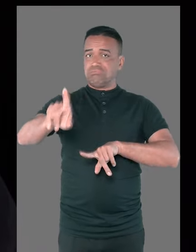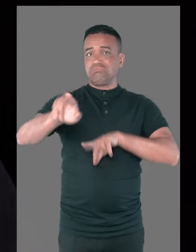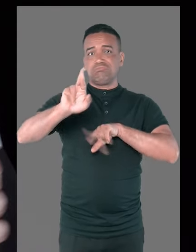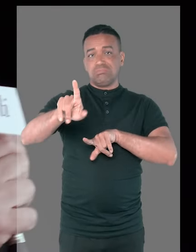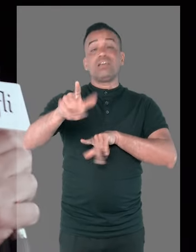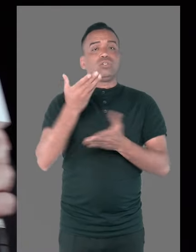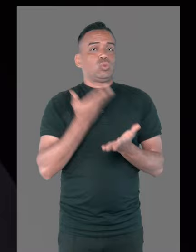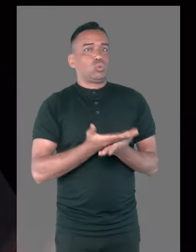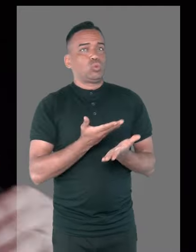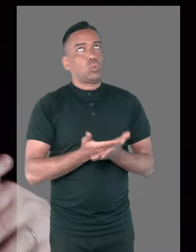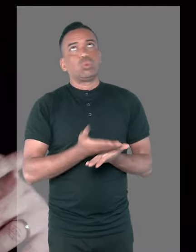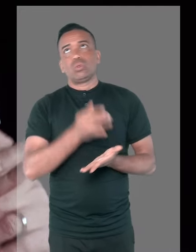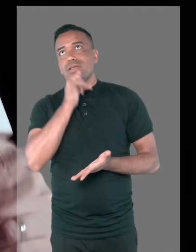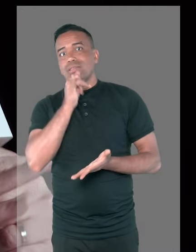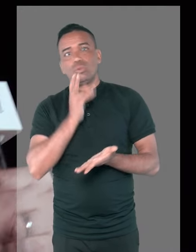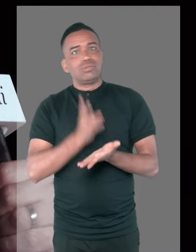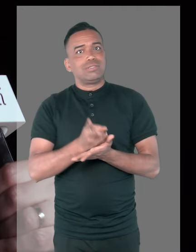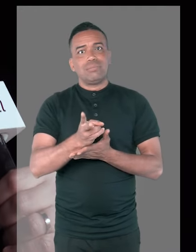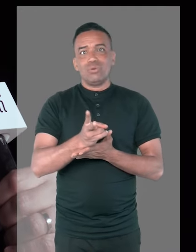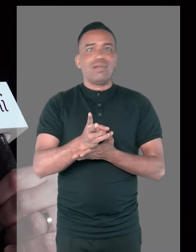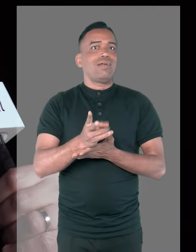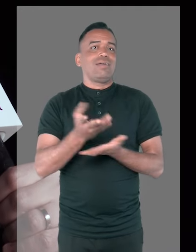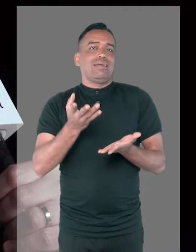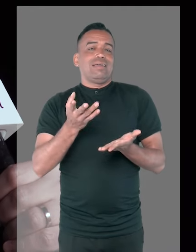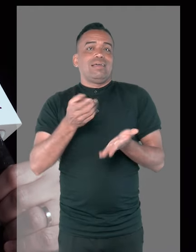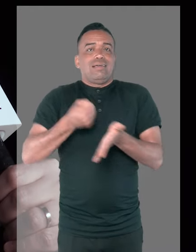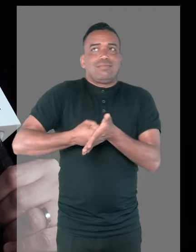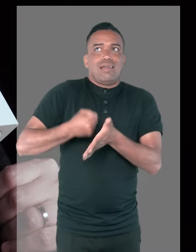estudos eram quase sempre canônicos, dedicados a